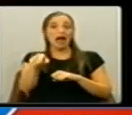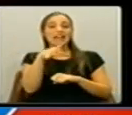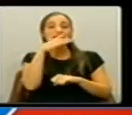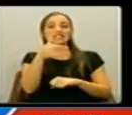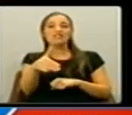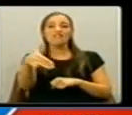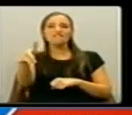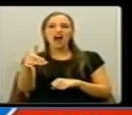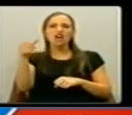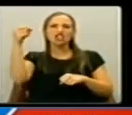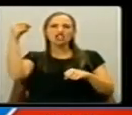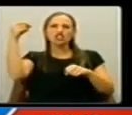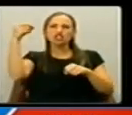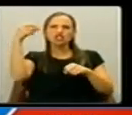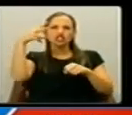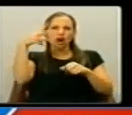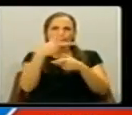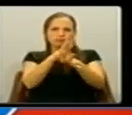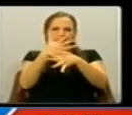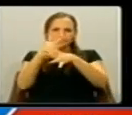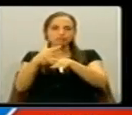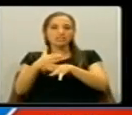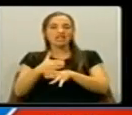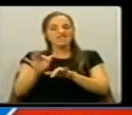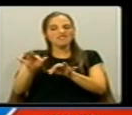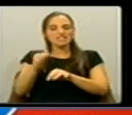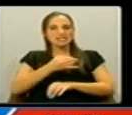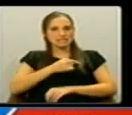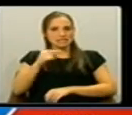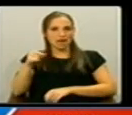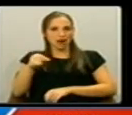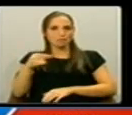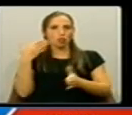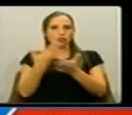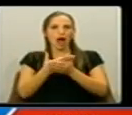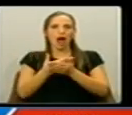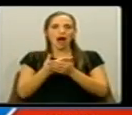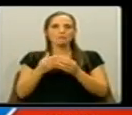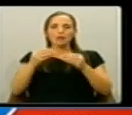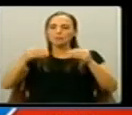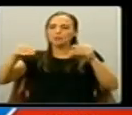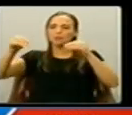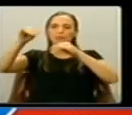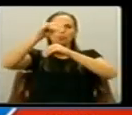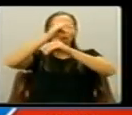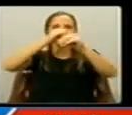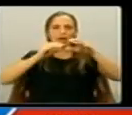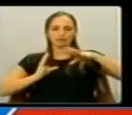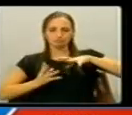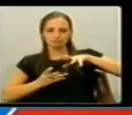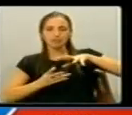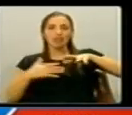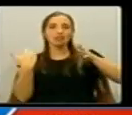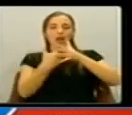do Sol lá para os finais de dezembro e que ia provocar que todo o conjunto de poeira que se construísse à volta da Terra e, portanto, íamos ter 6 dias de